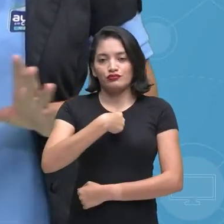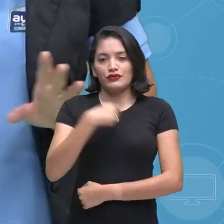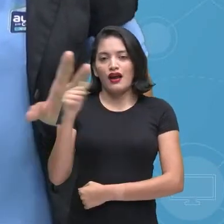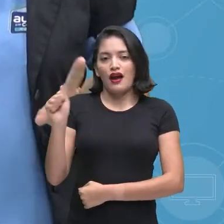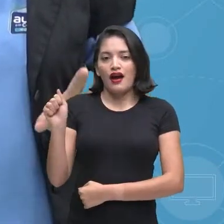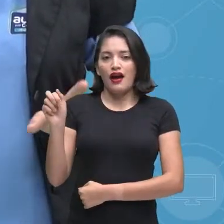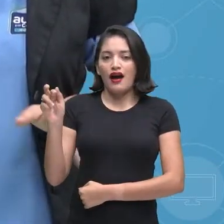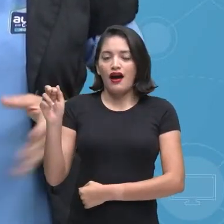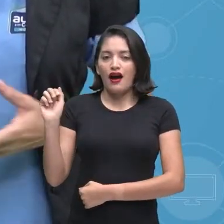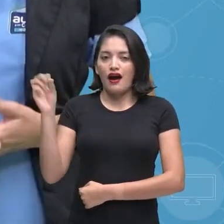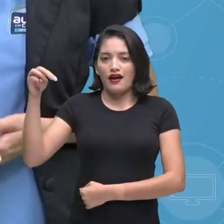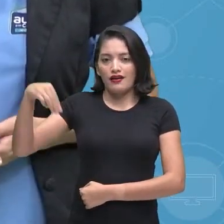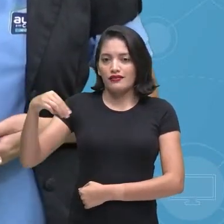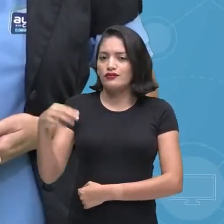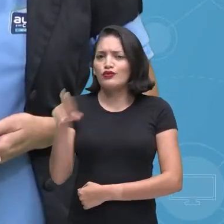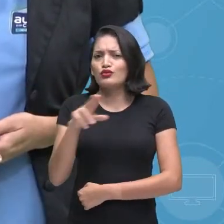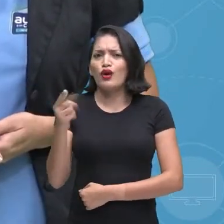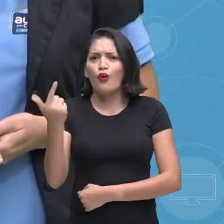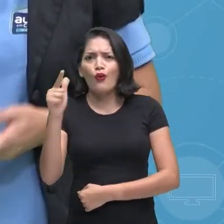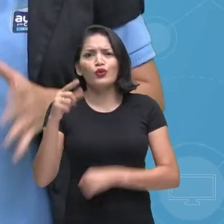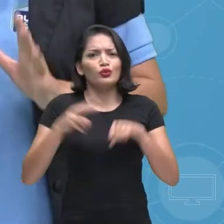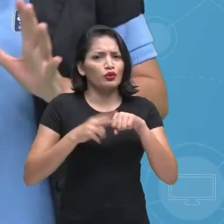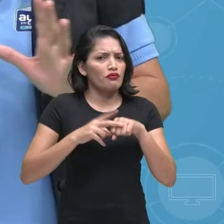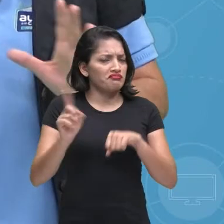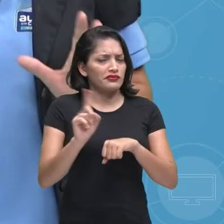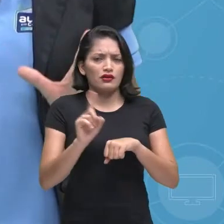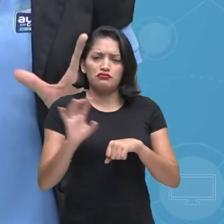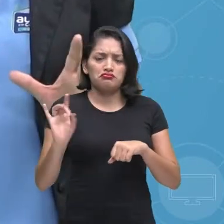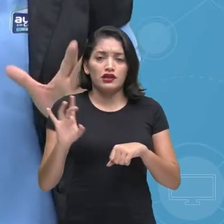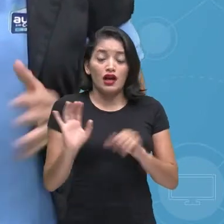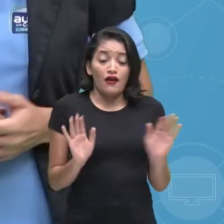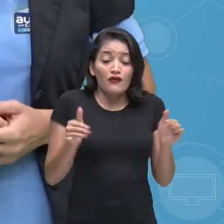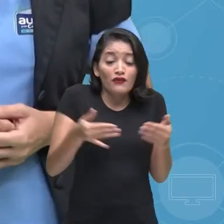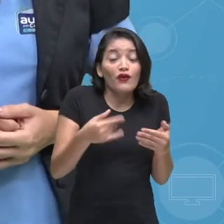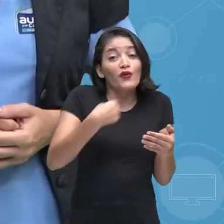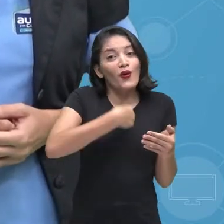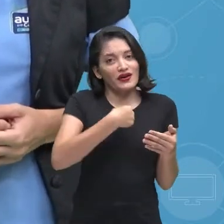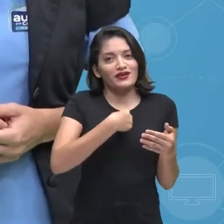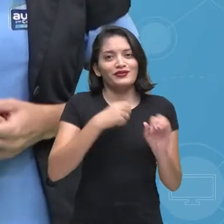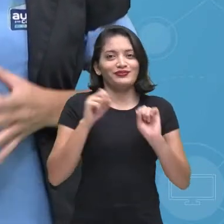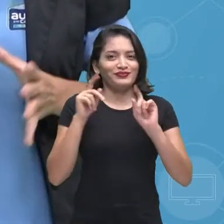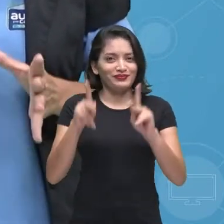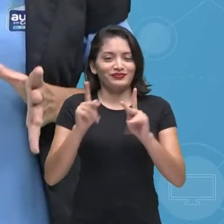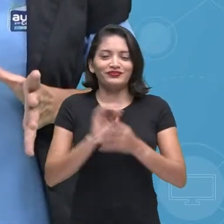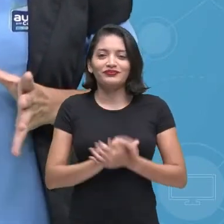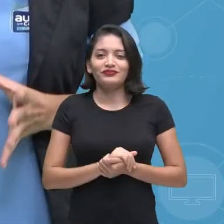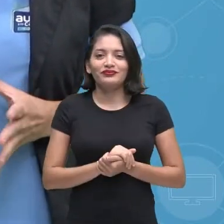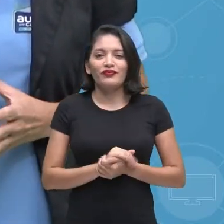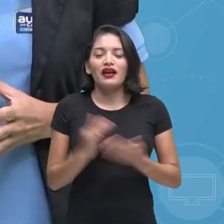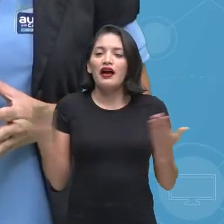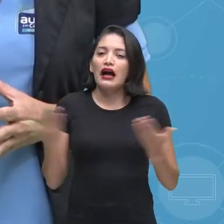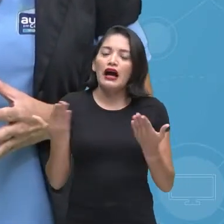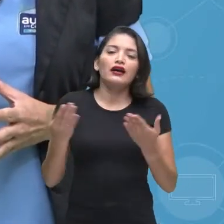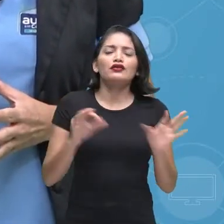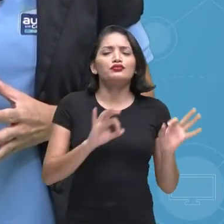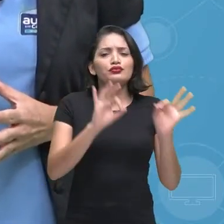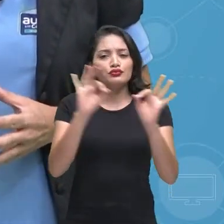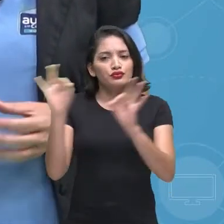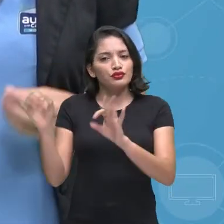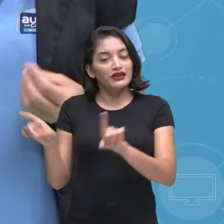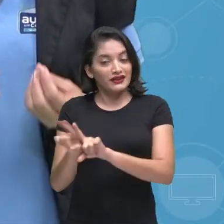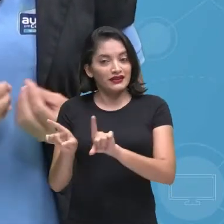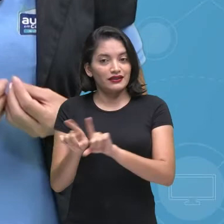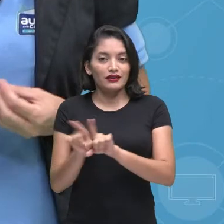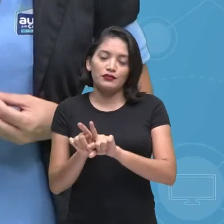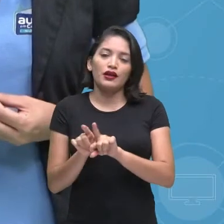não vou utilizar com mais nenhum outro pediu para o nome certo exclusivo Tudo bem então agora nós vamos acompanhar junto aqui